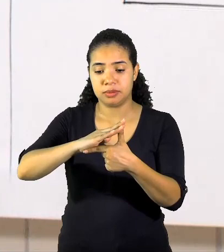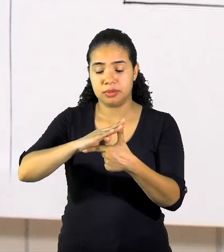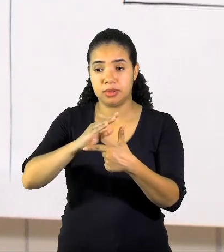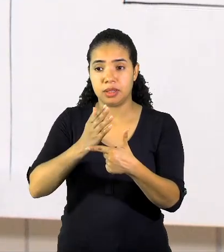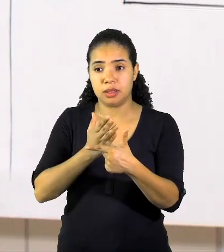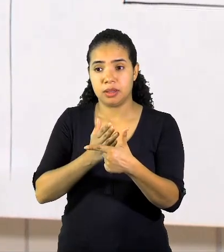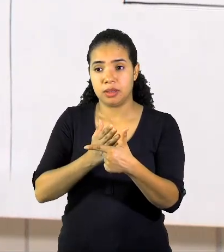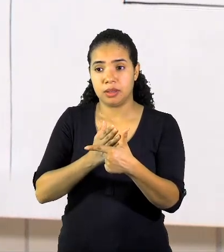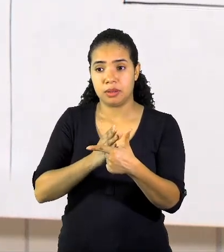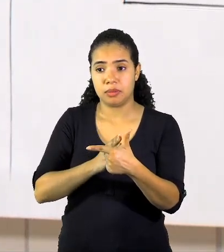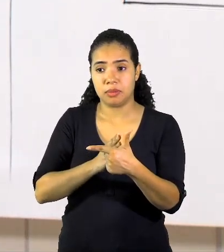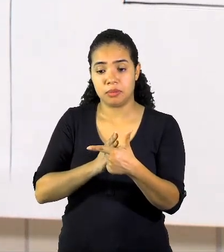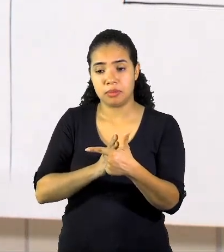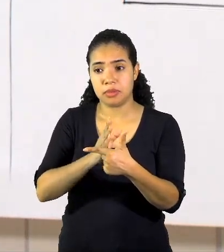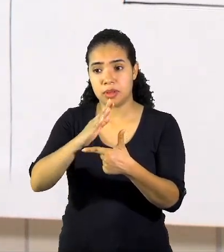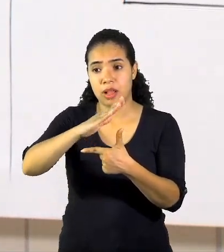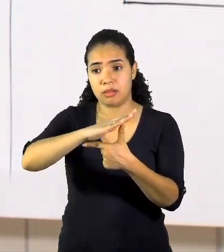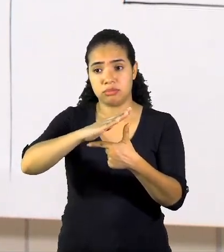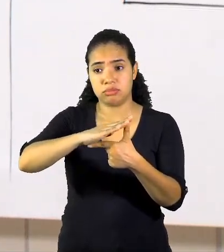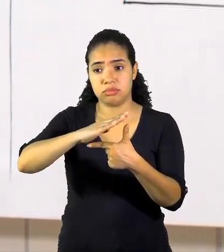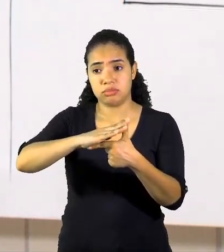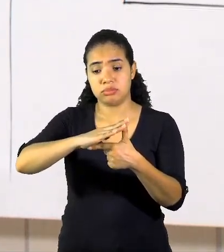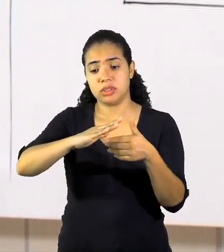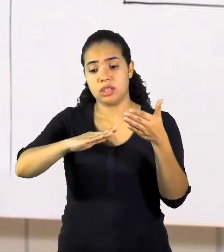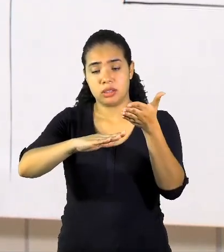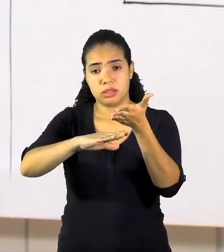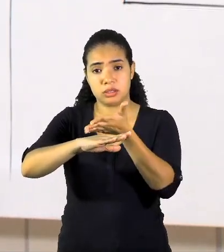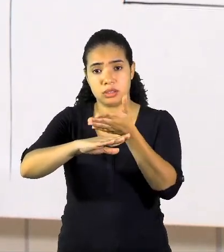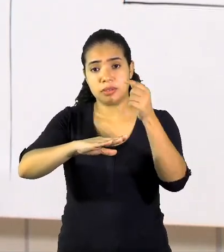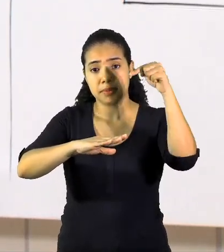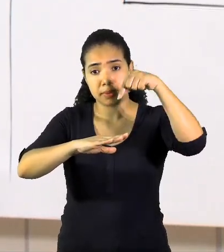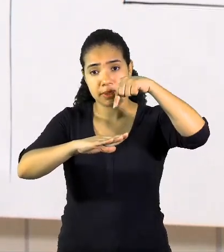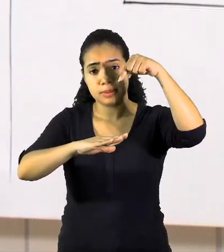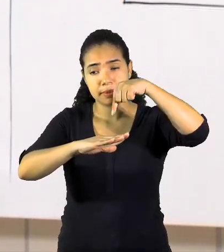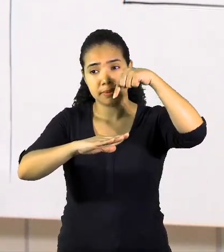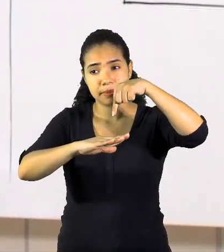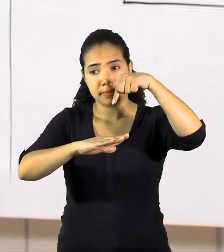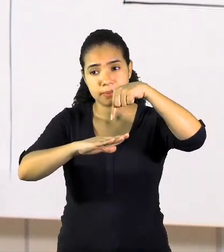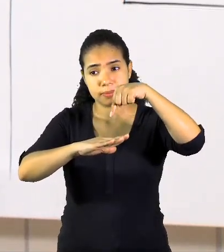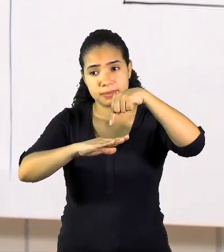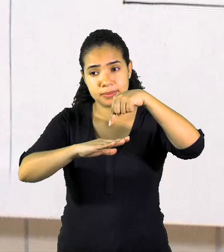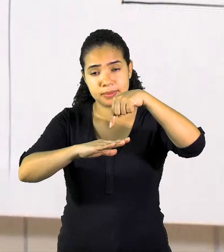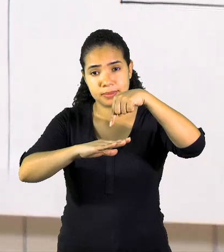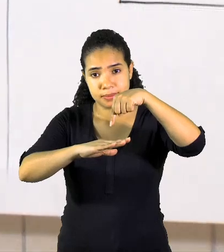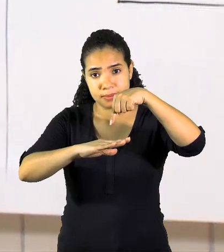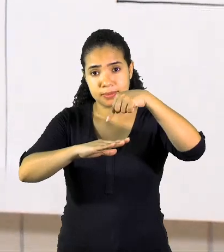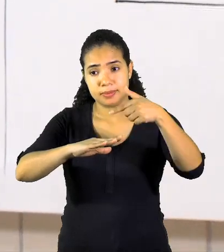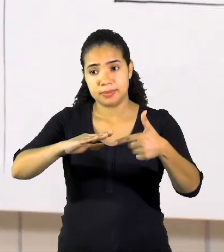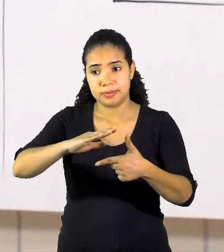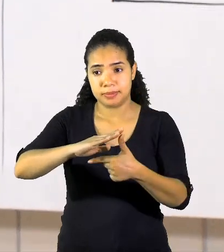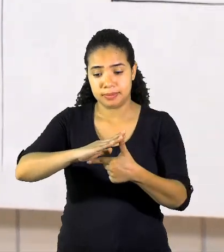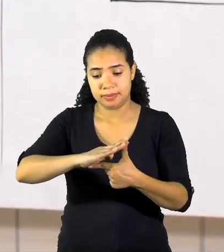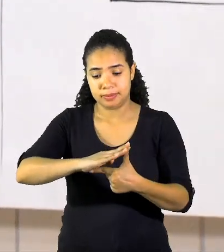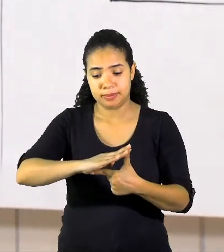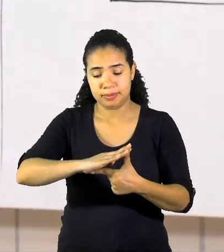ele? Que lado é? É esse. Então, esse lado aqui vai ser a minha